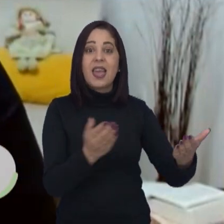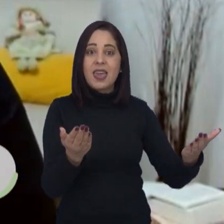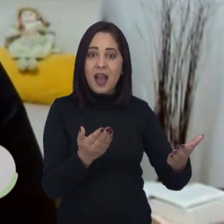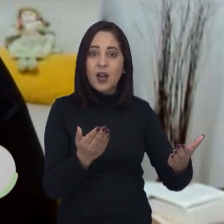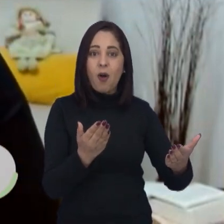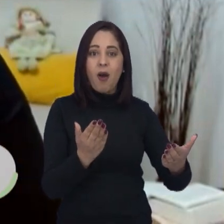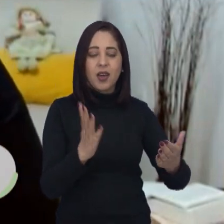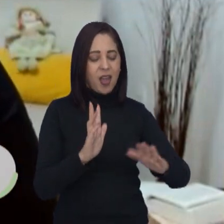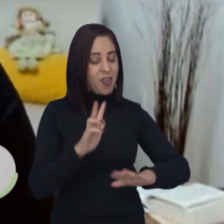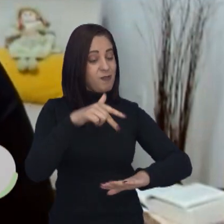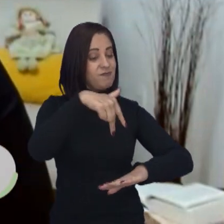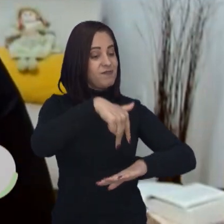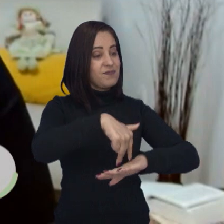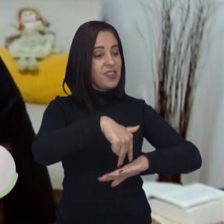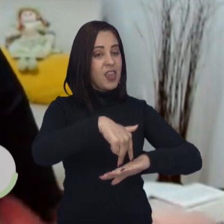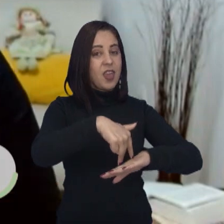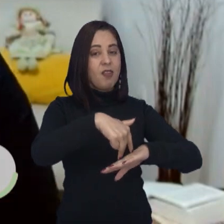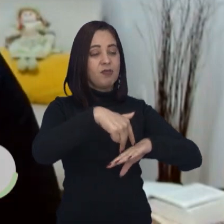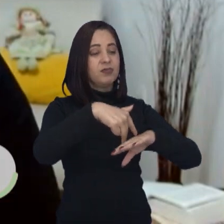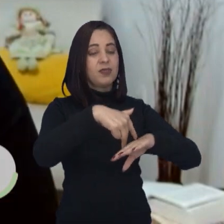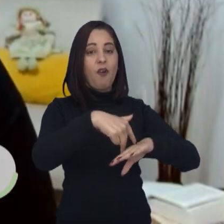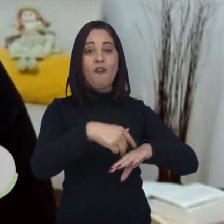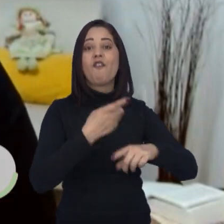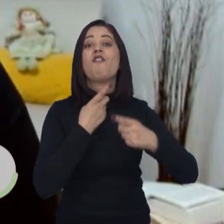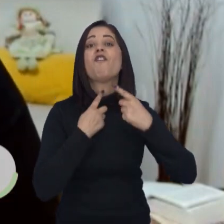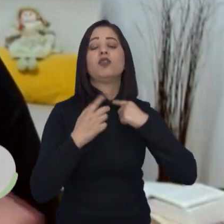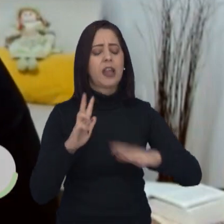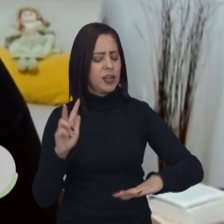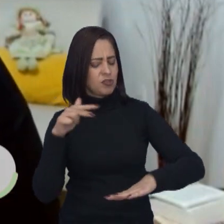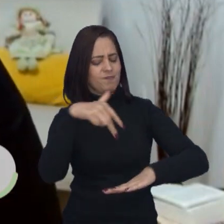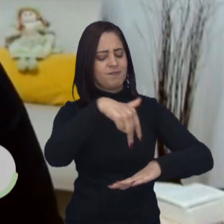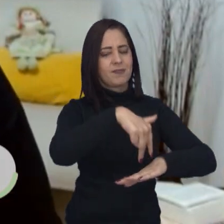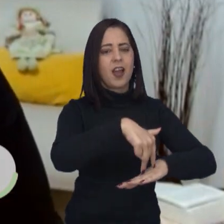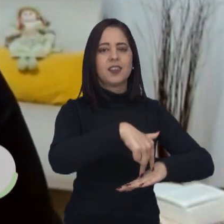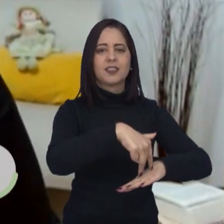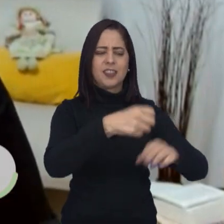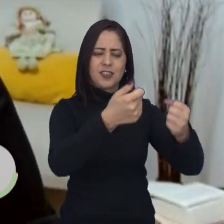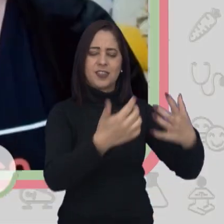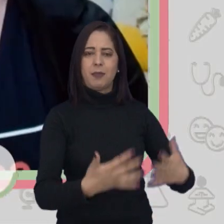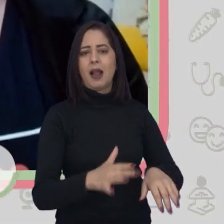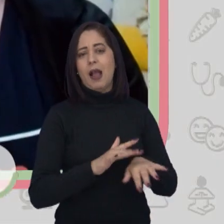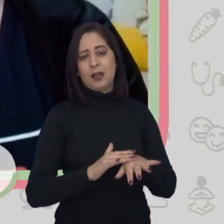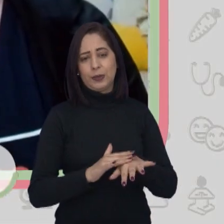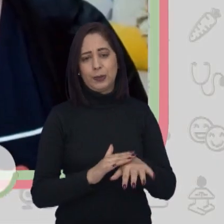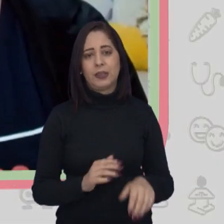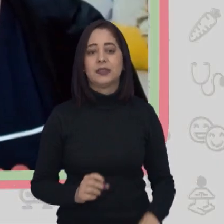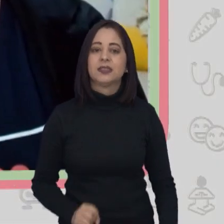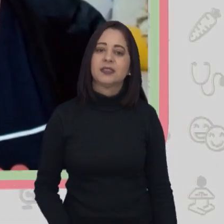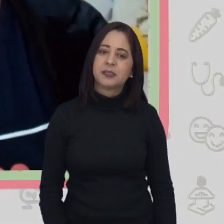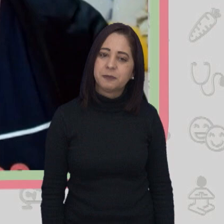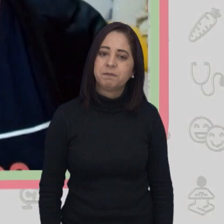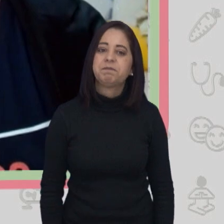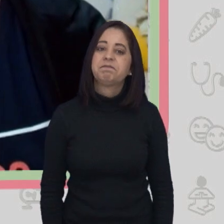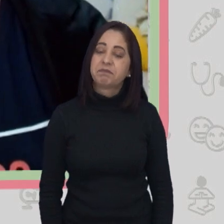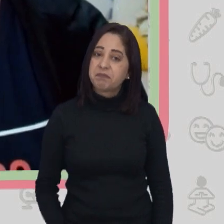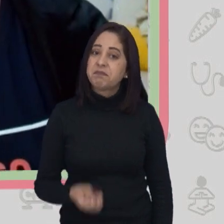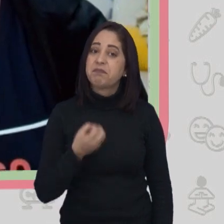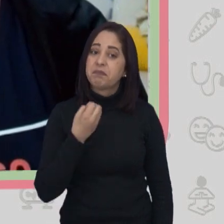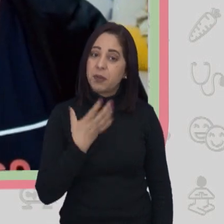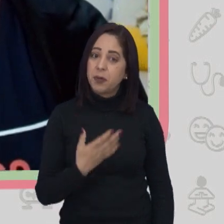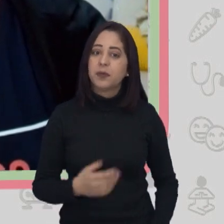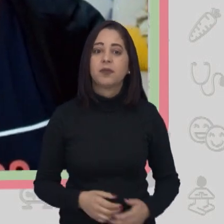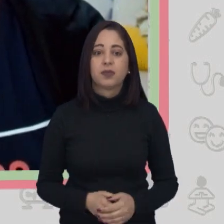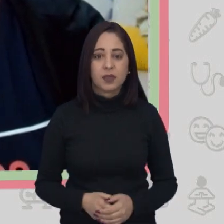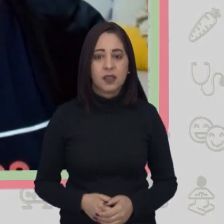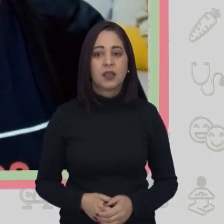falar sobre aquela dor que poucas pessoas sabem como é. Perfeito, Ale, muito bom. Ale,